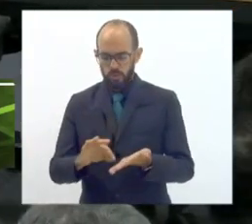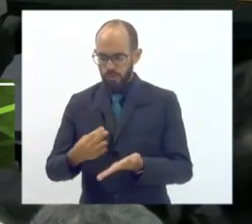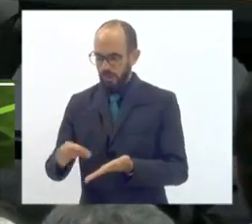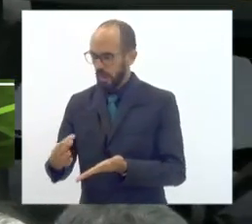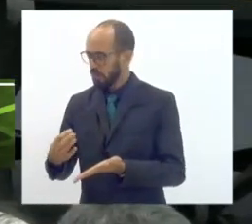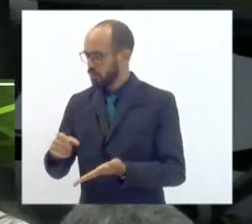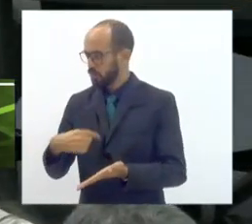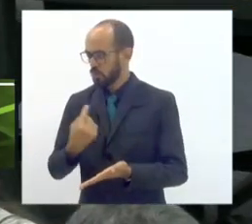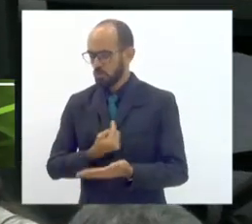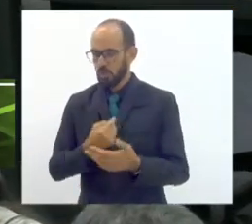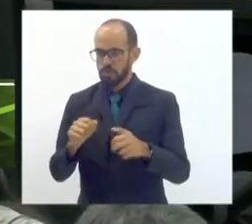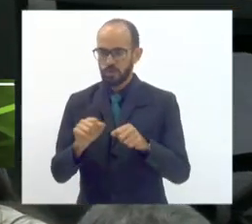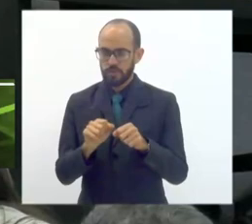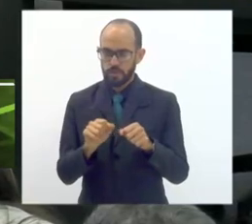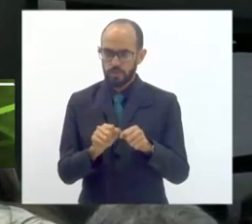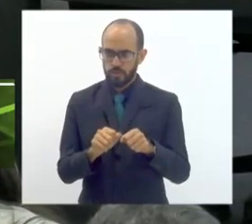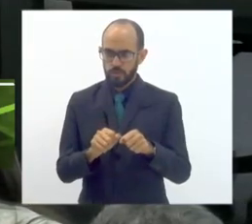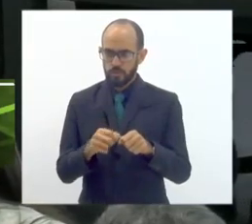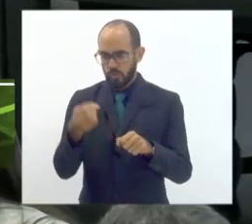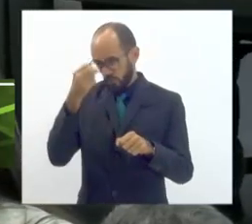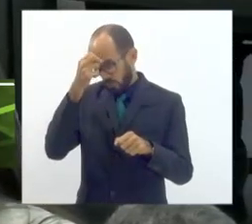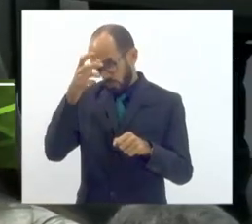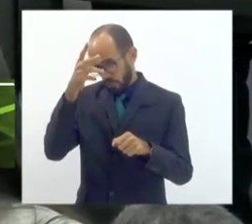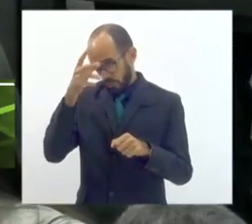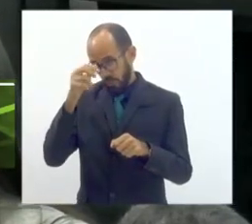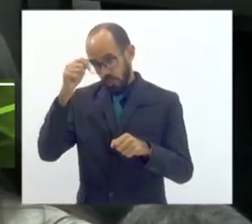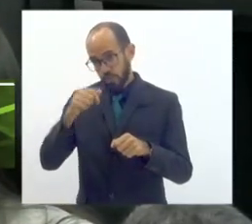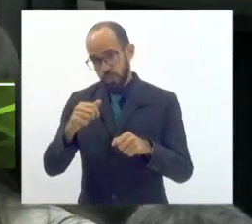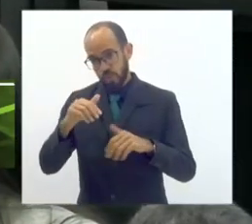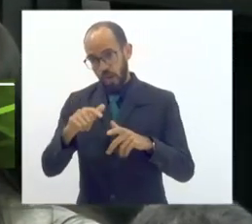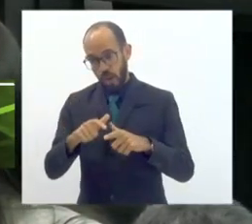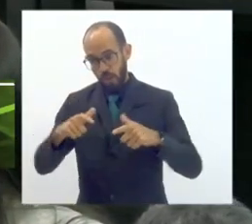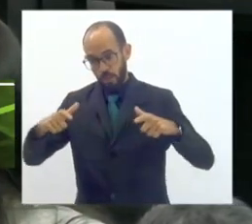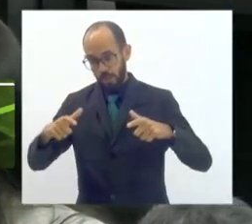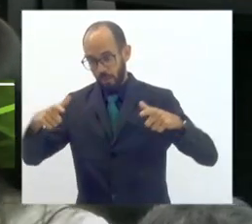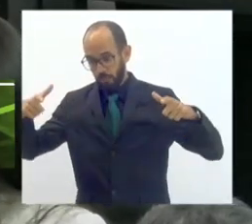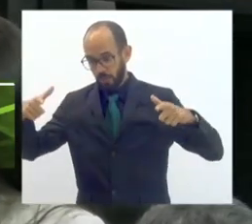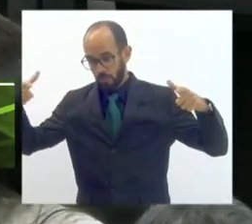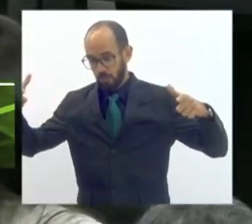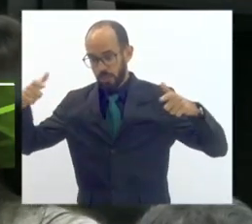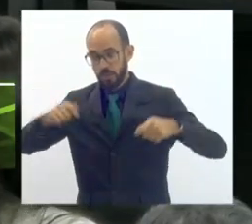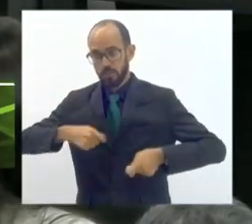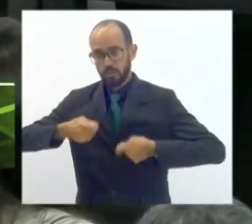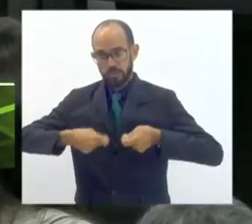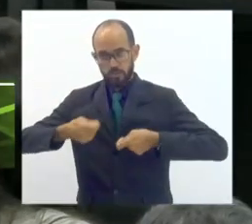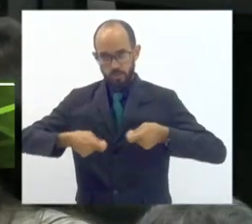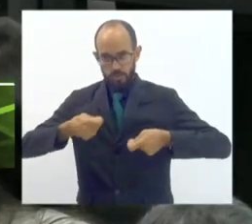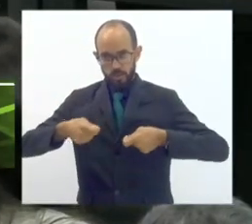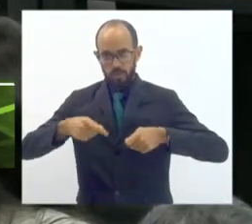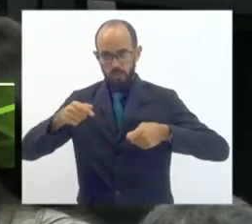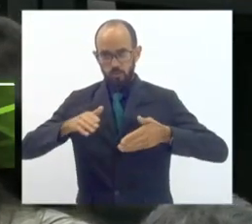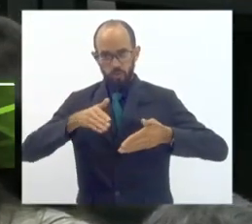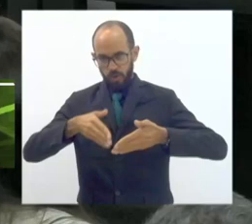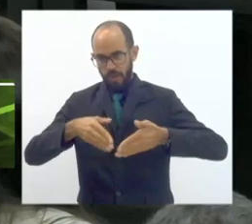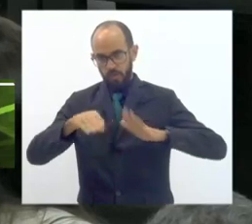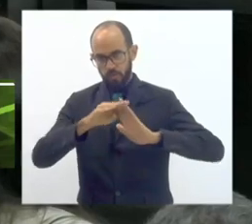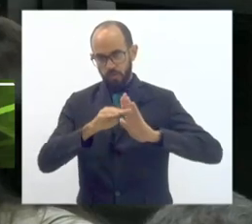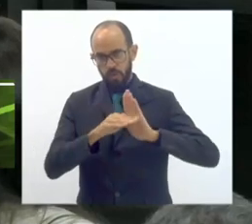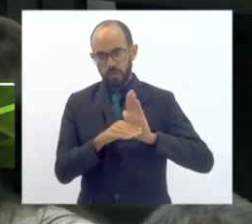gente assina com o município, a gente cresce a nossa musculatura administrativa para aquele programa. Acabou o